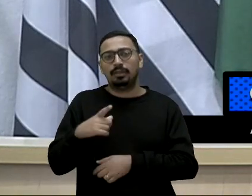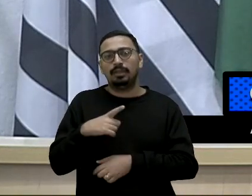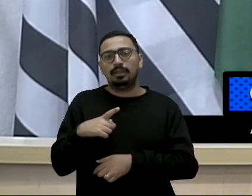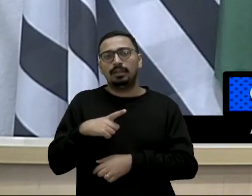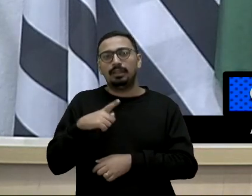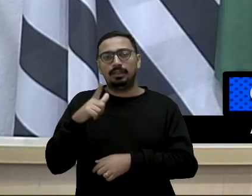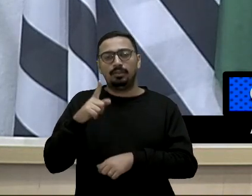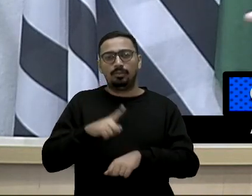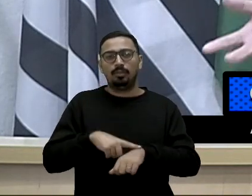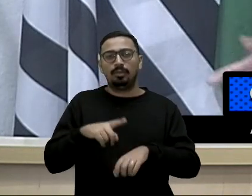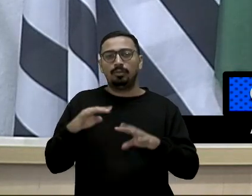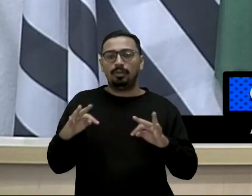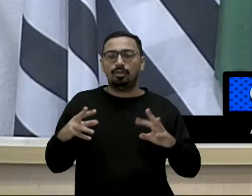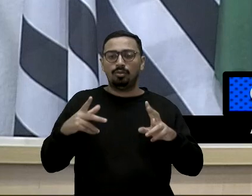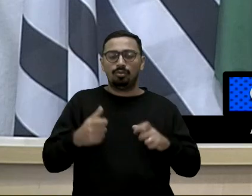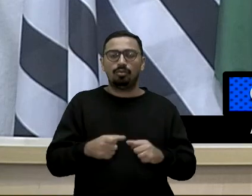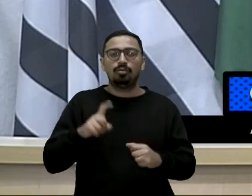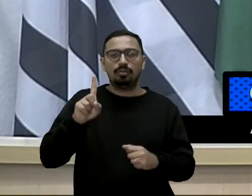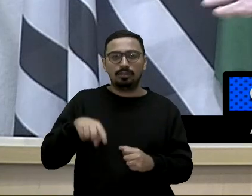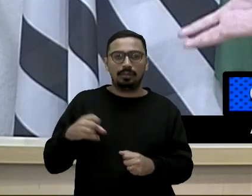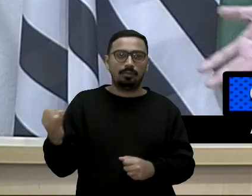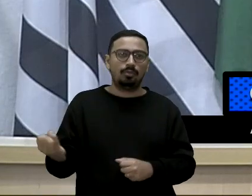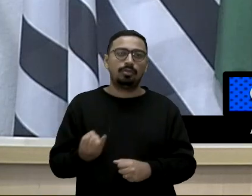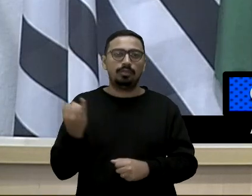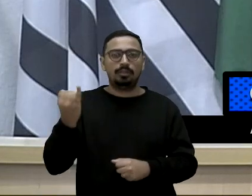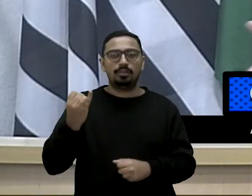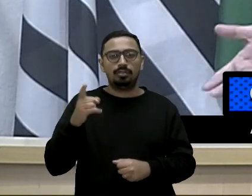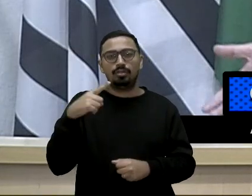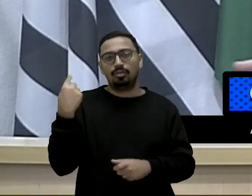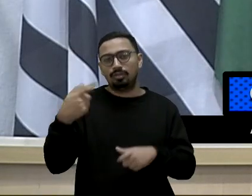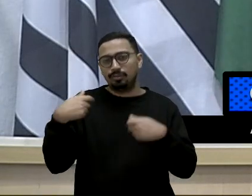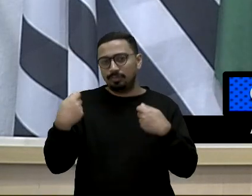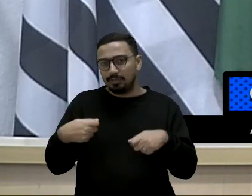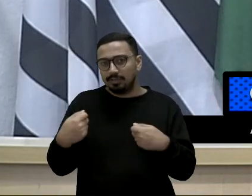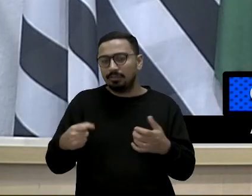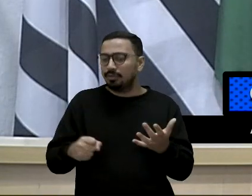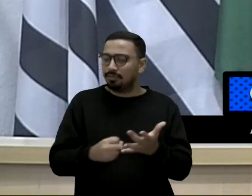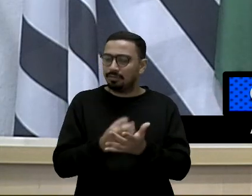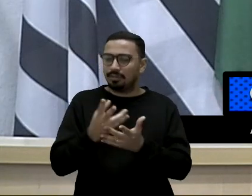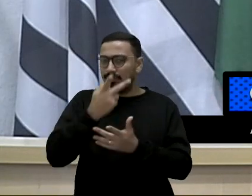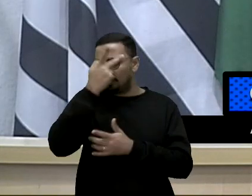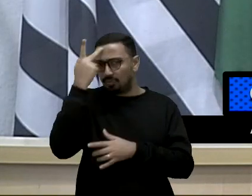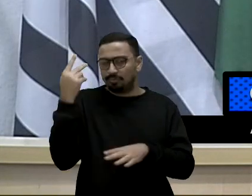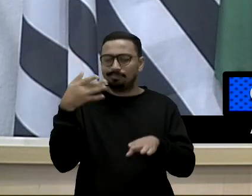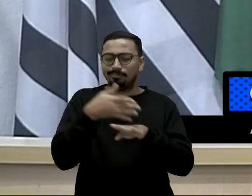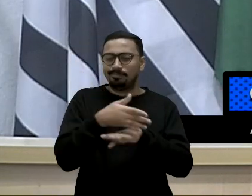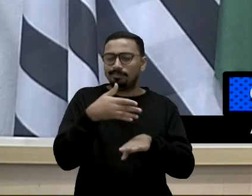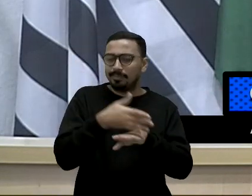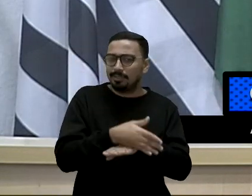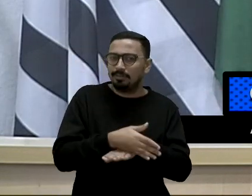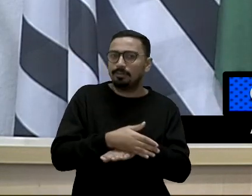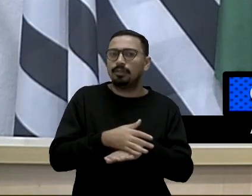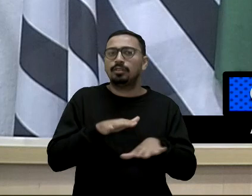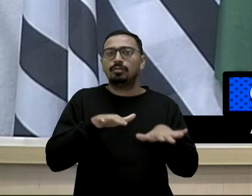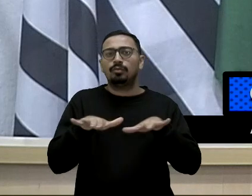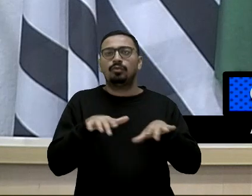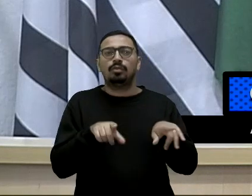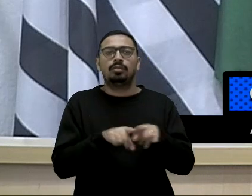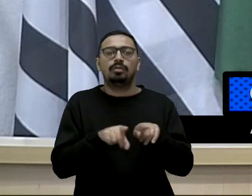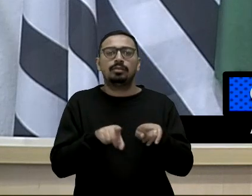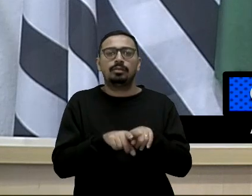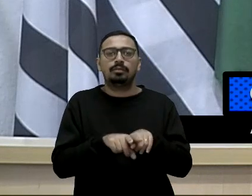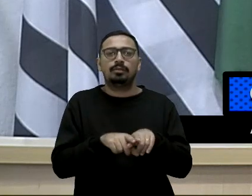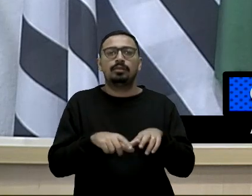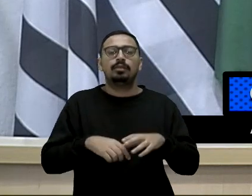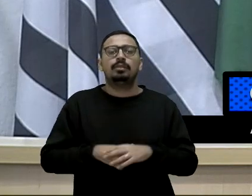mundo, a causa é nobre. A causa é grande e precisa de quanto mais pessoas engajadas no movimento, nessa